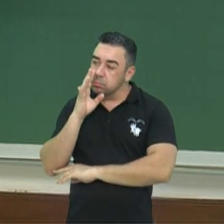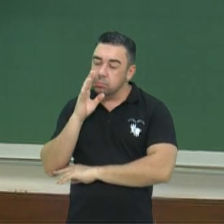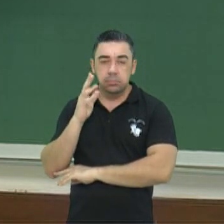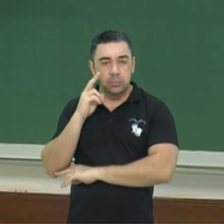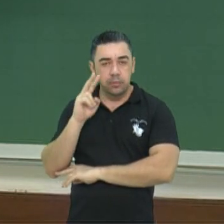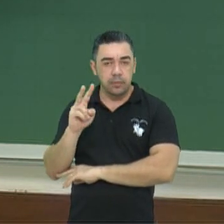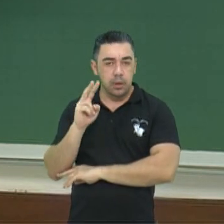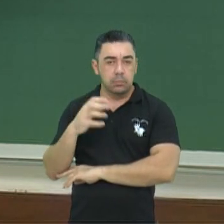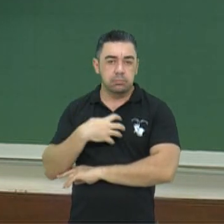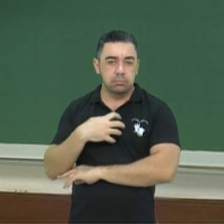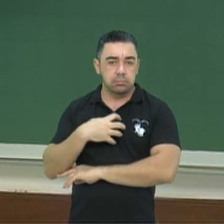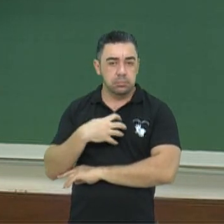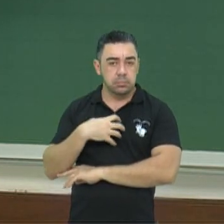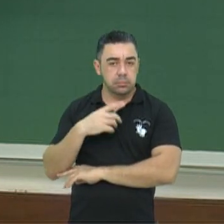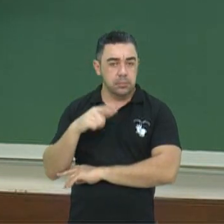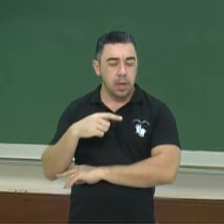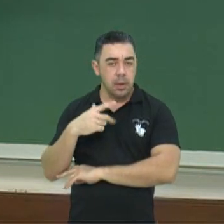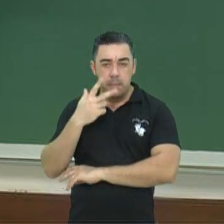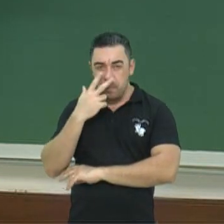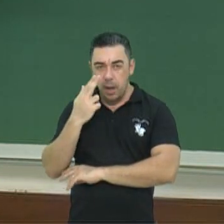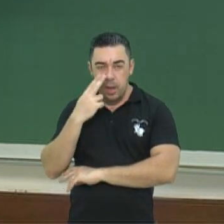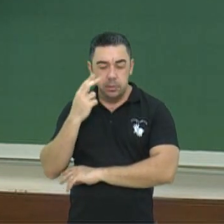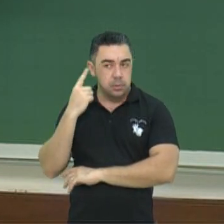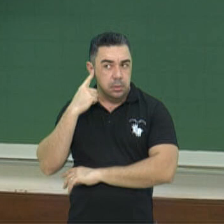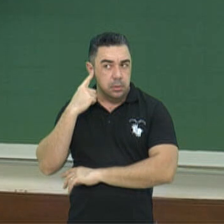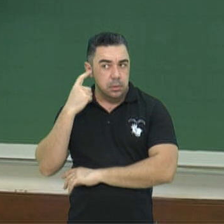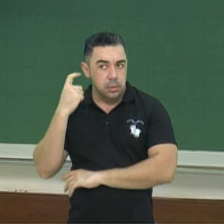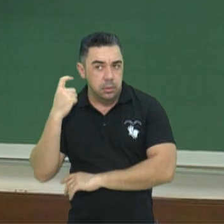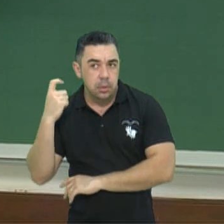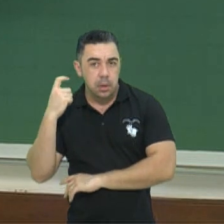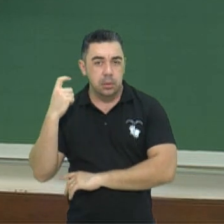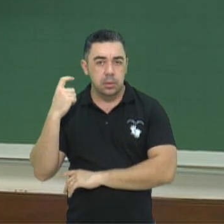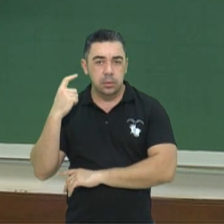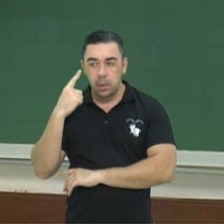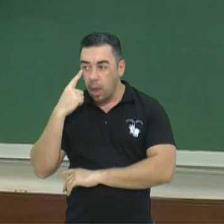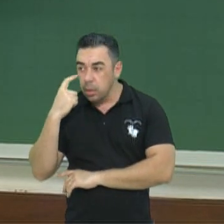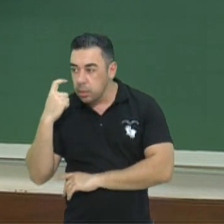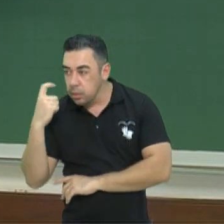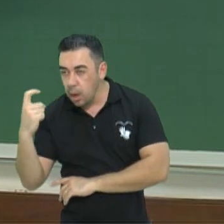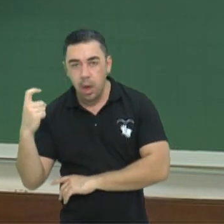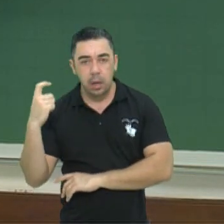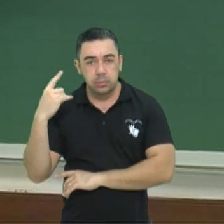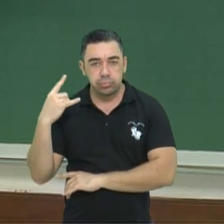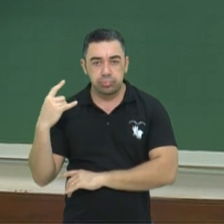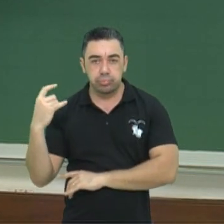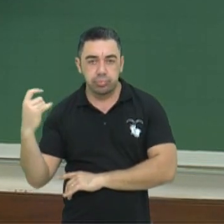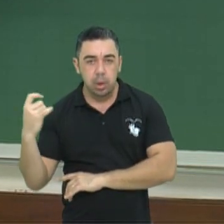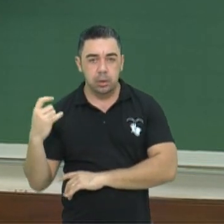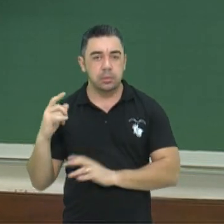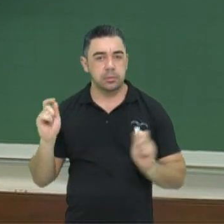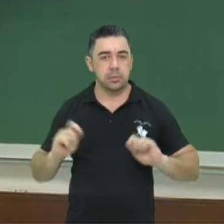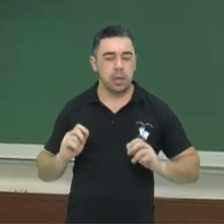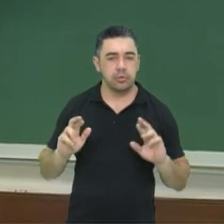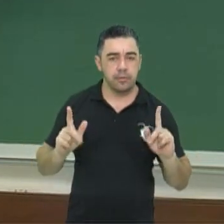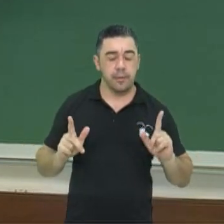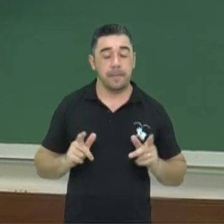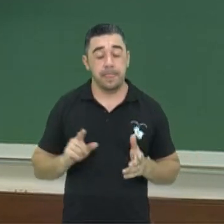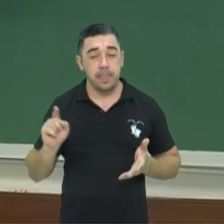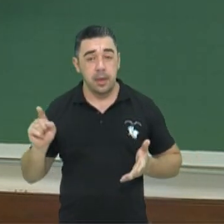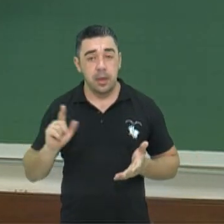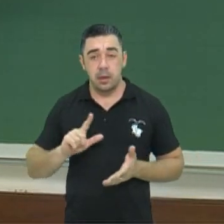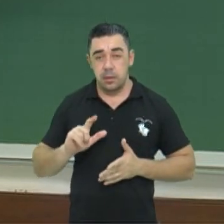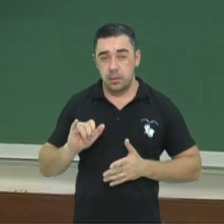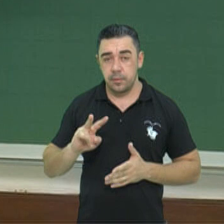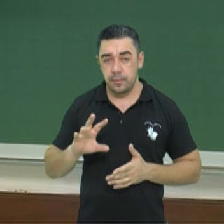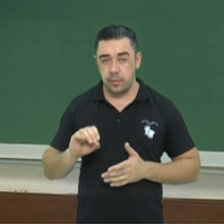será que está acontecendo aqui? O teu ouvido chama a você prestar atenção naquele músico, naquela sonoridade diferente. E aqui o Lívio,